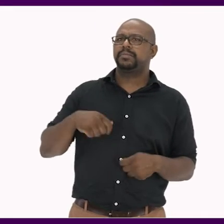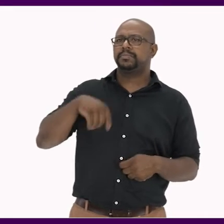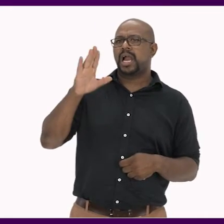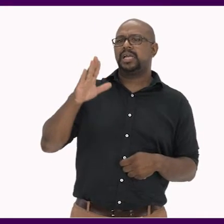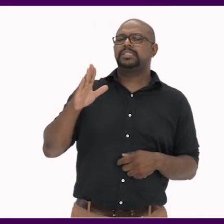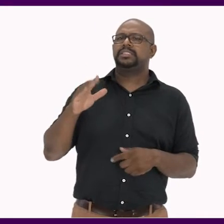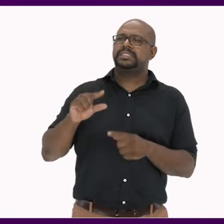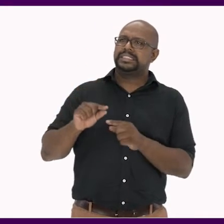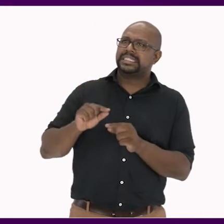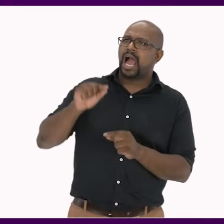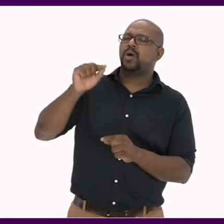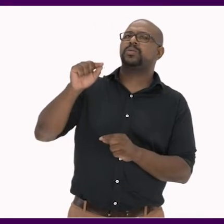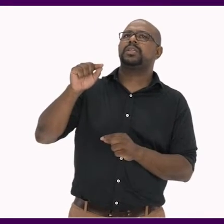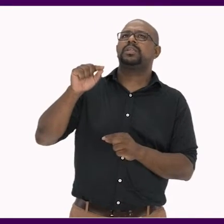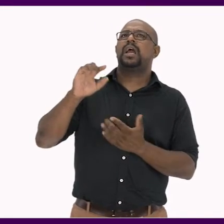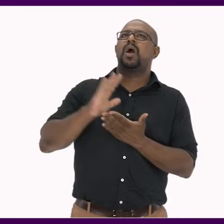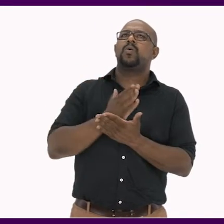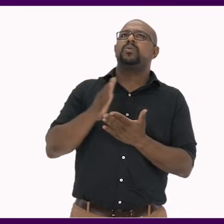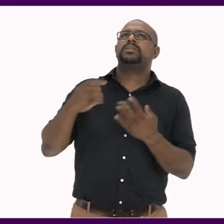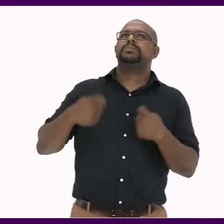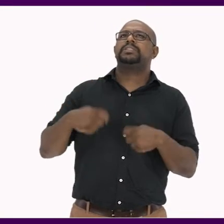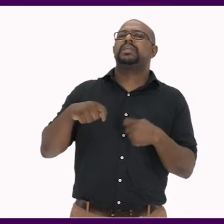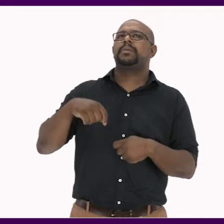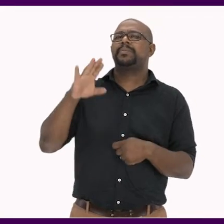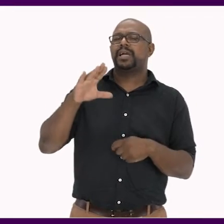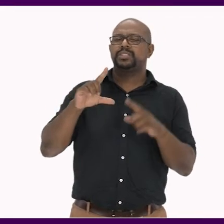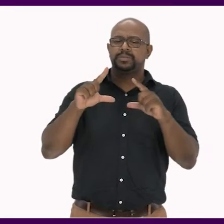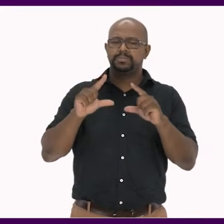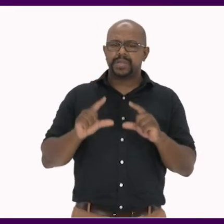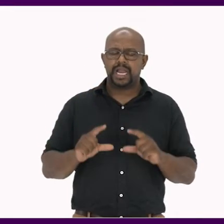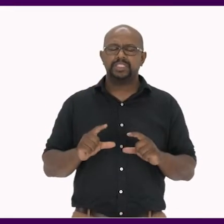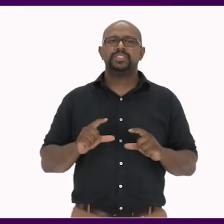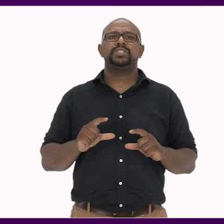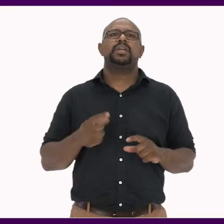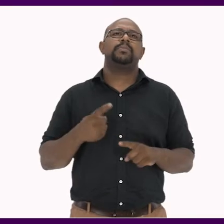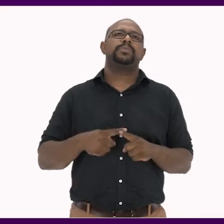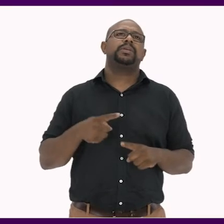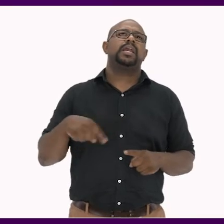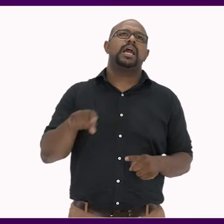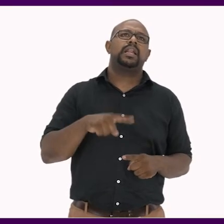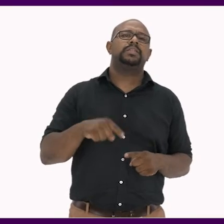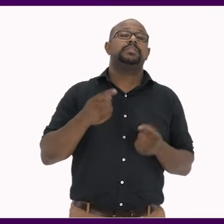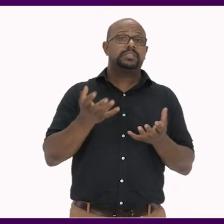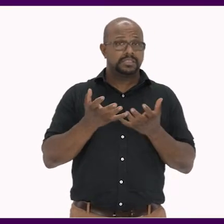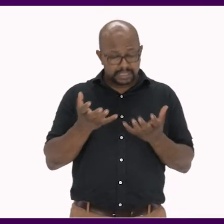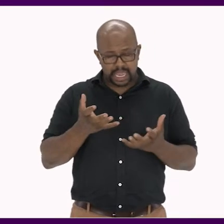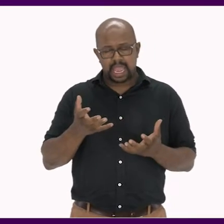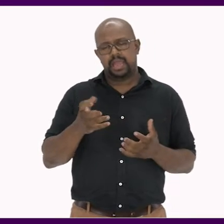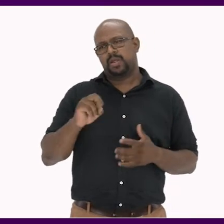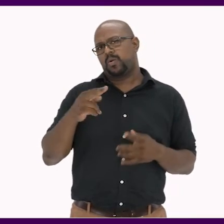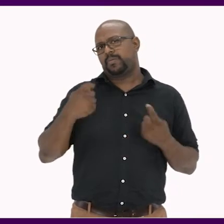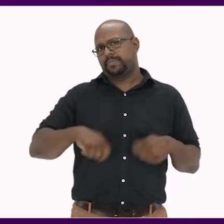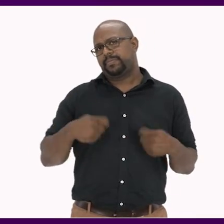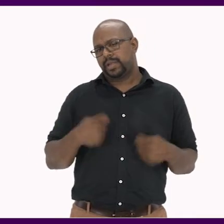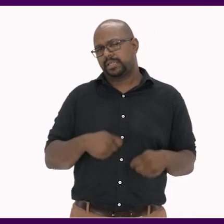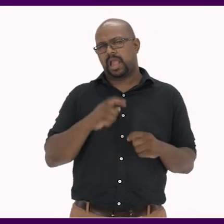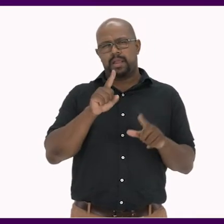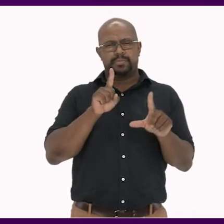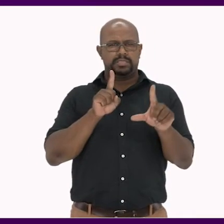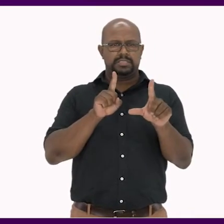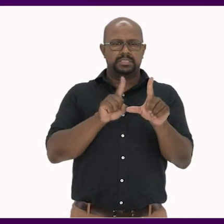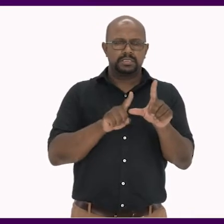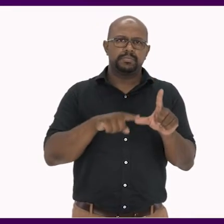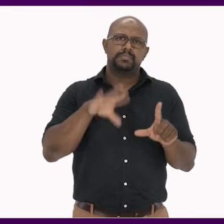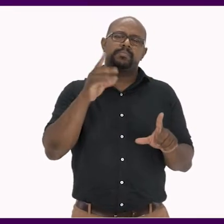ficar um pouquinho mais altas, tem obras que pedem para ficar um pouquinho mais baixas, porque elas querem ou pedem para uma